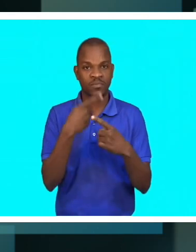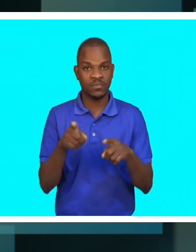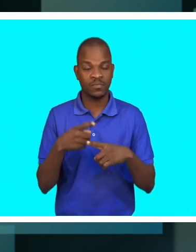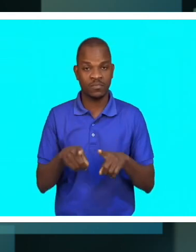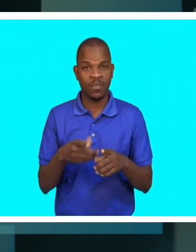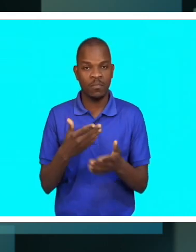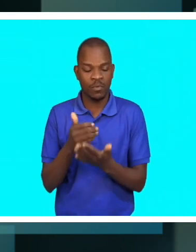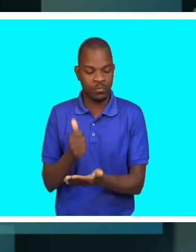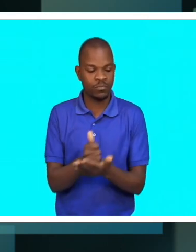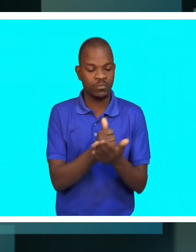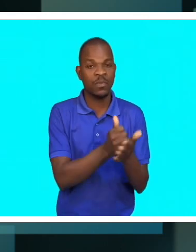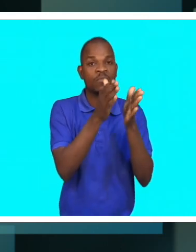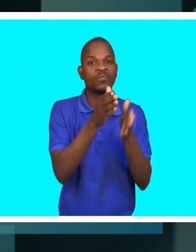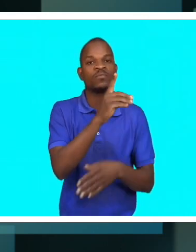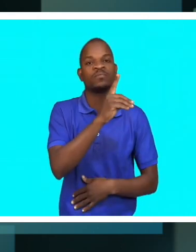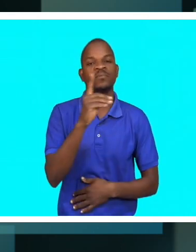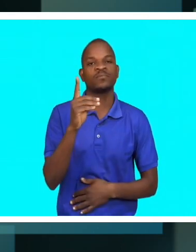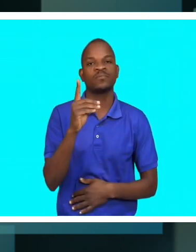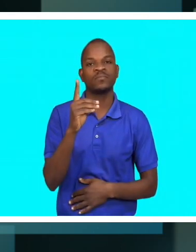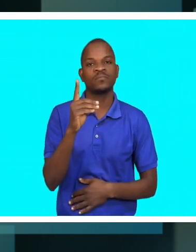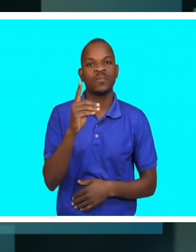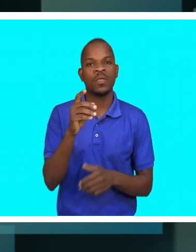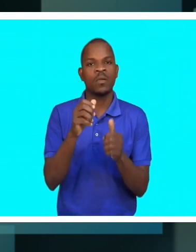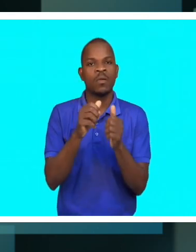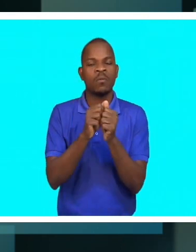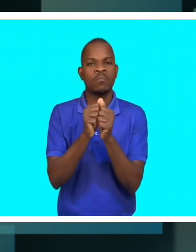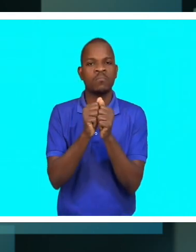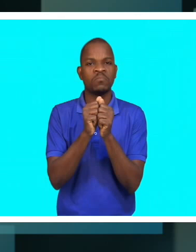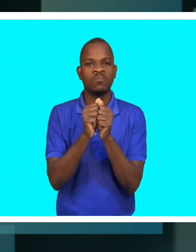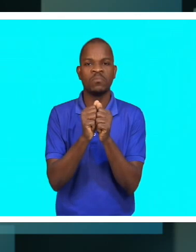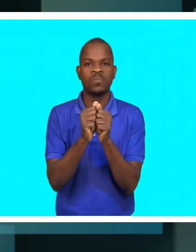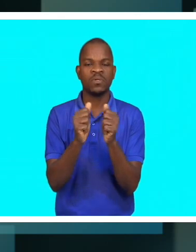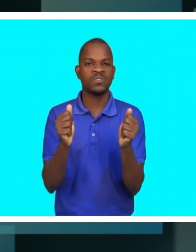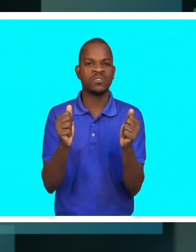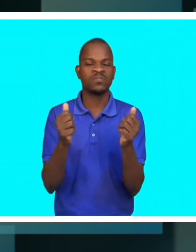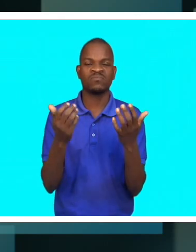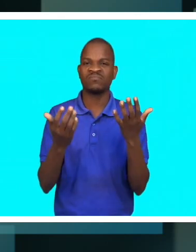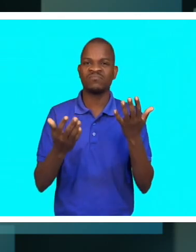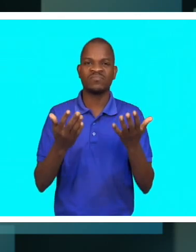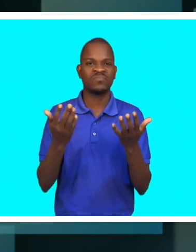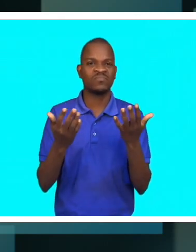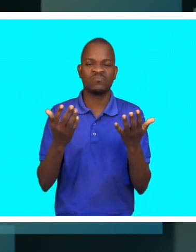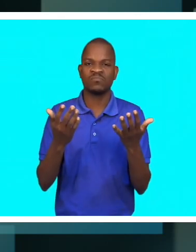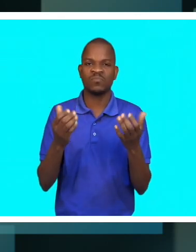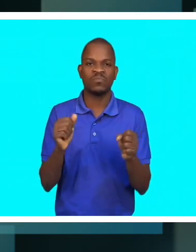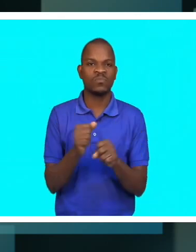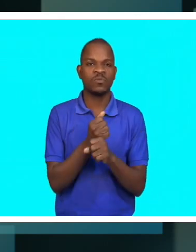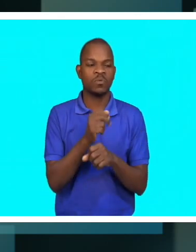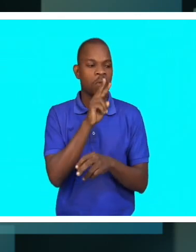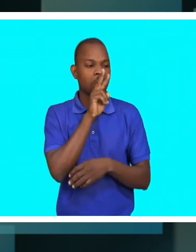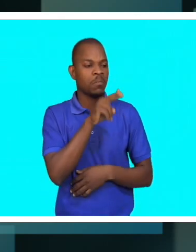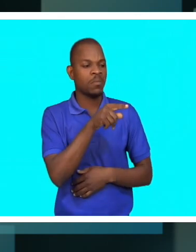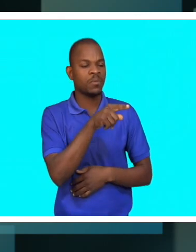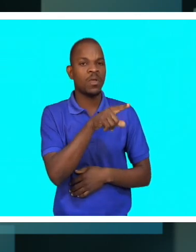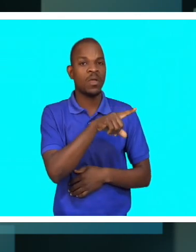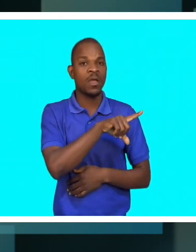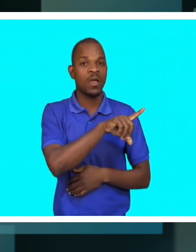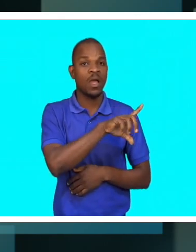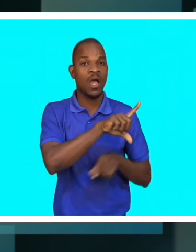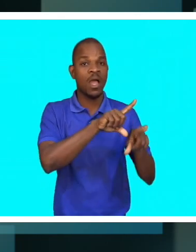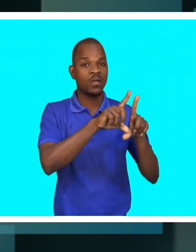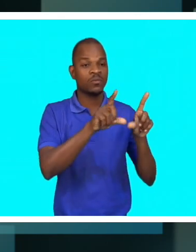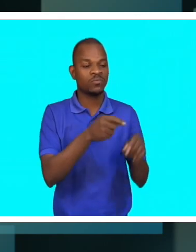algum alimento, para alimentar a própria pessoa com deficiência. Não é um... Não podemos olhar isso